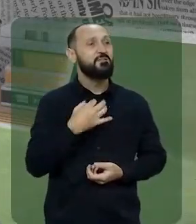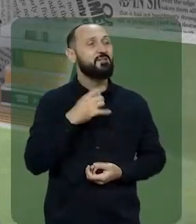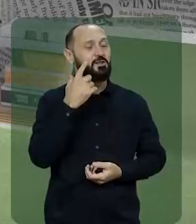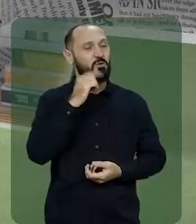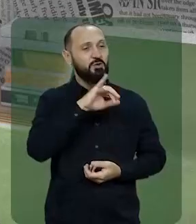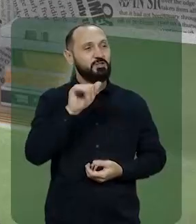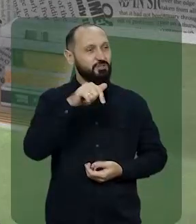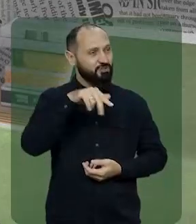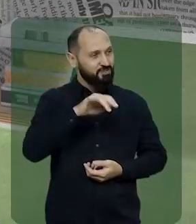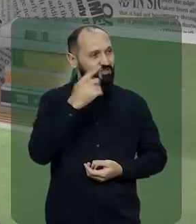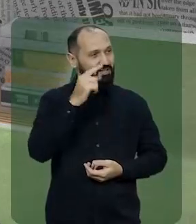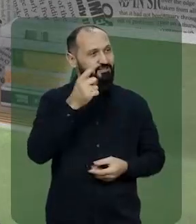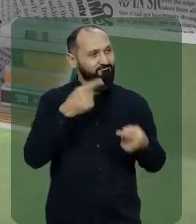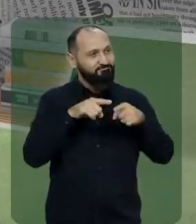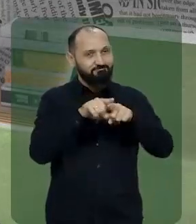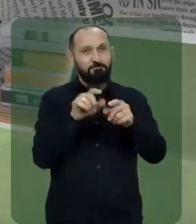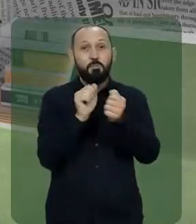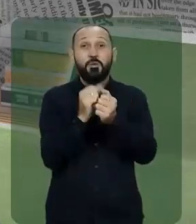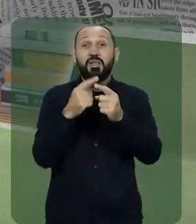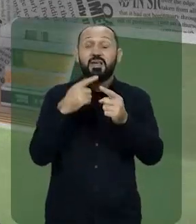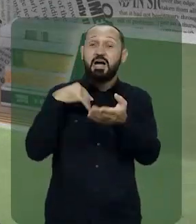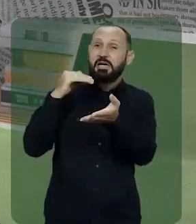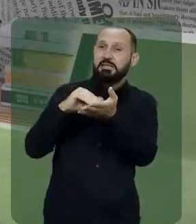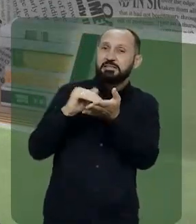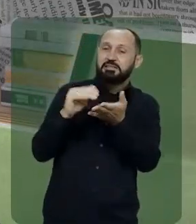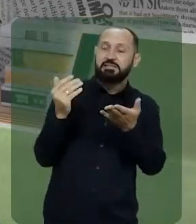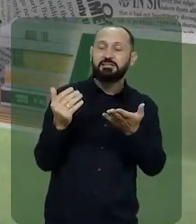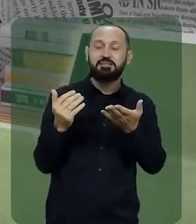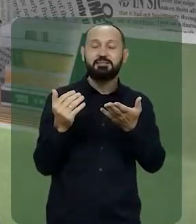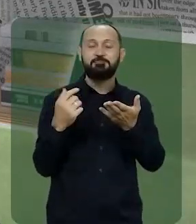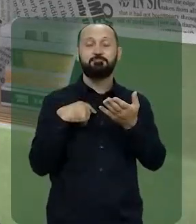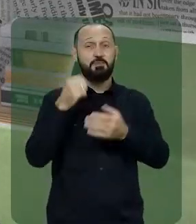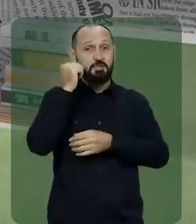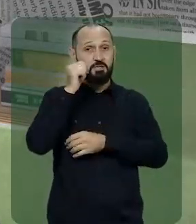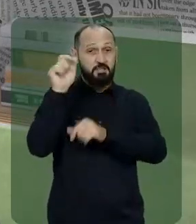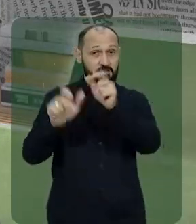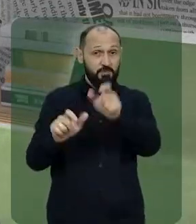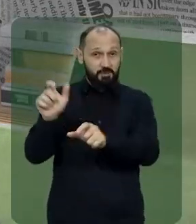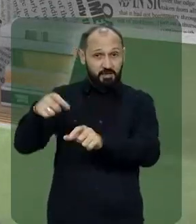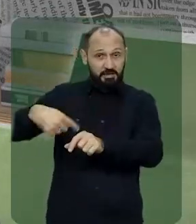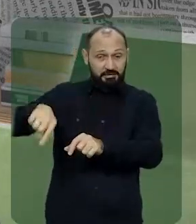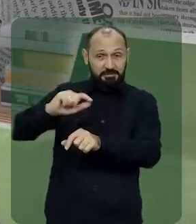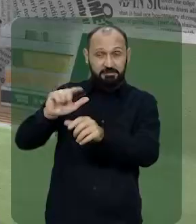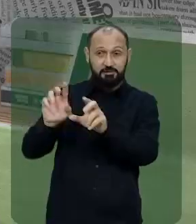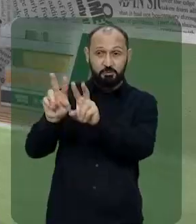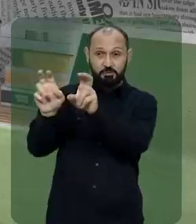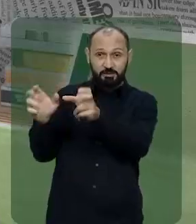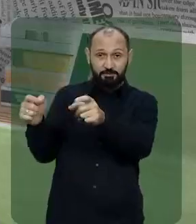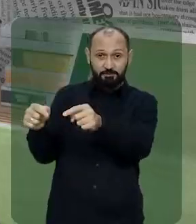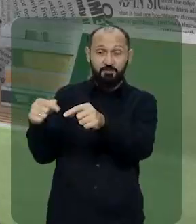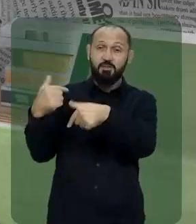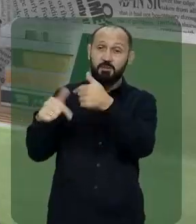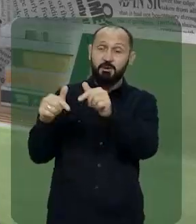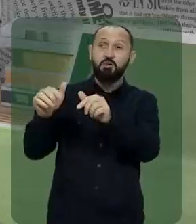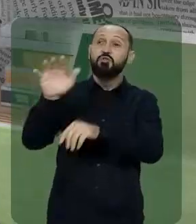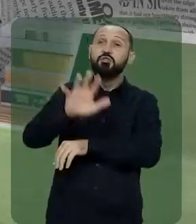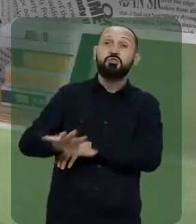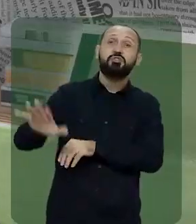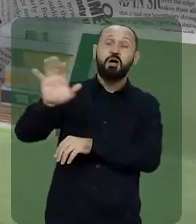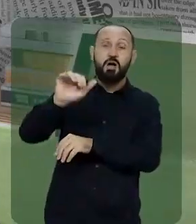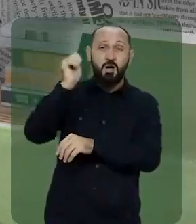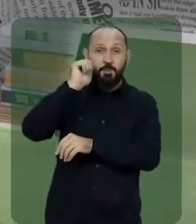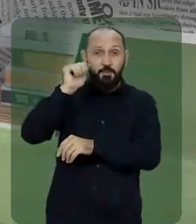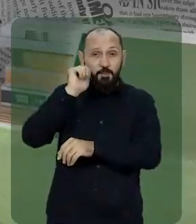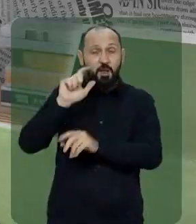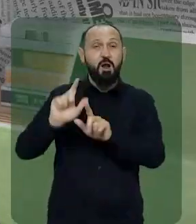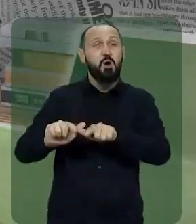parceria, porque enquanto a Subsecretaria das Mulheres trabalha as questões gerais relacionadas às